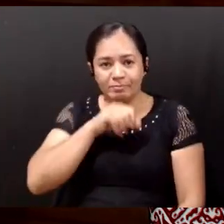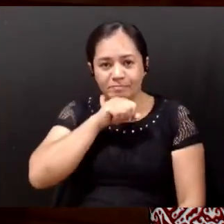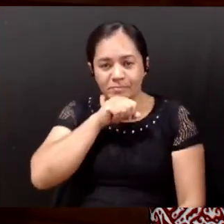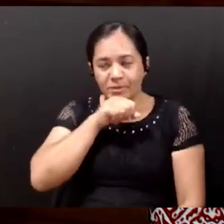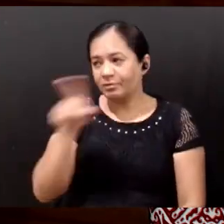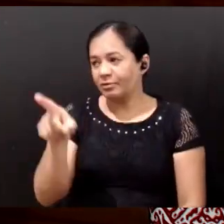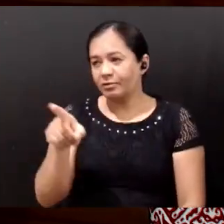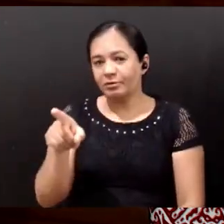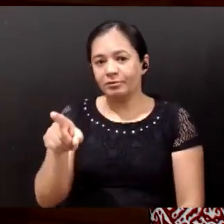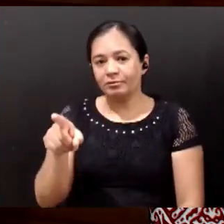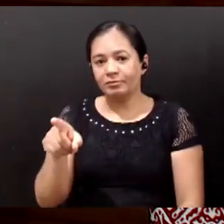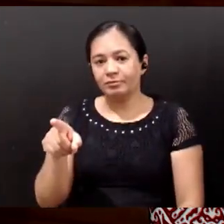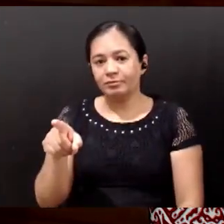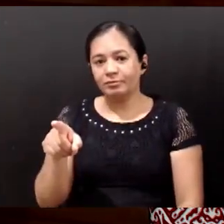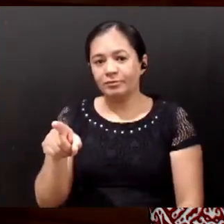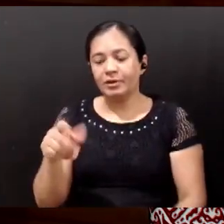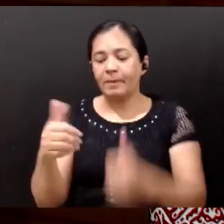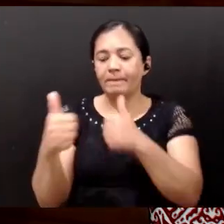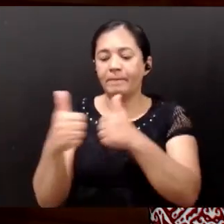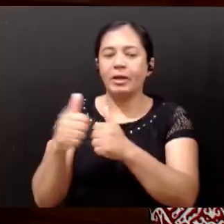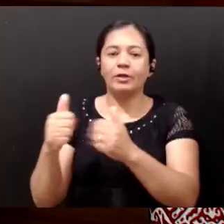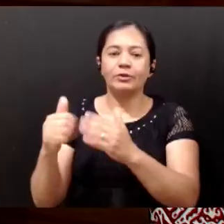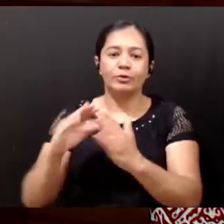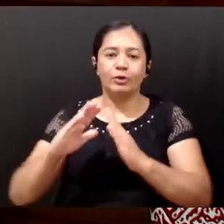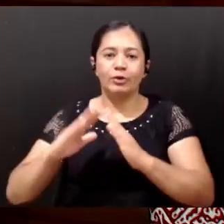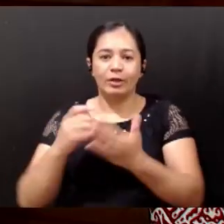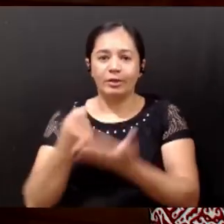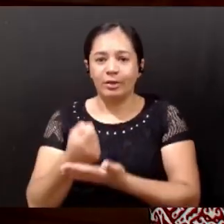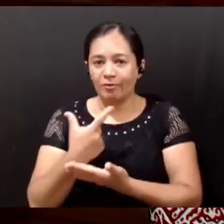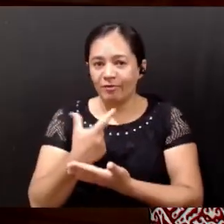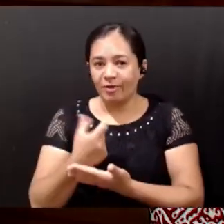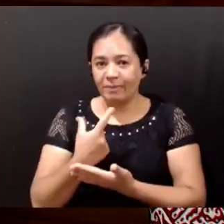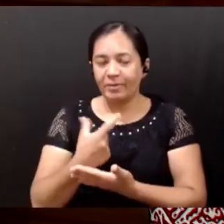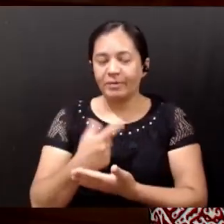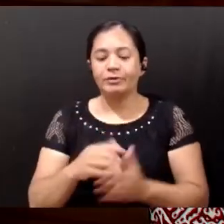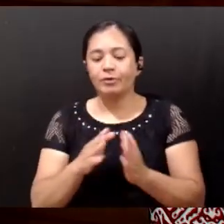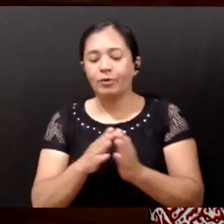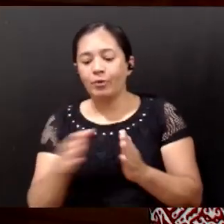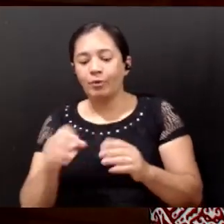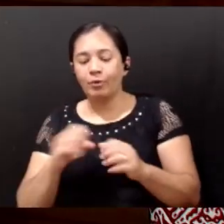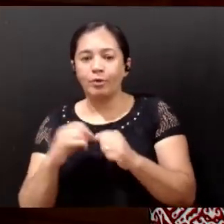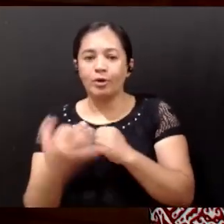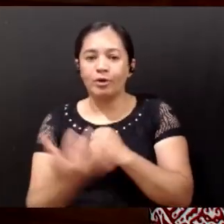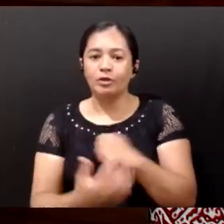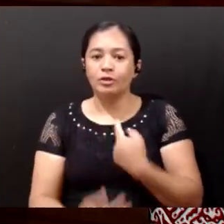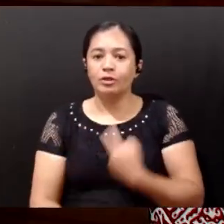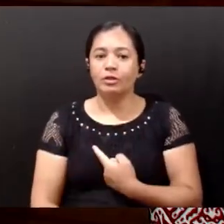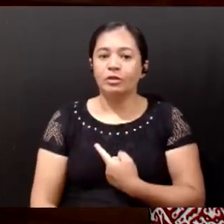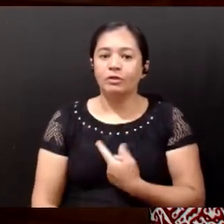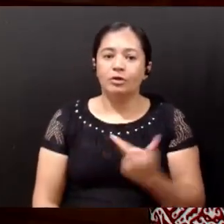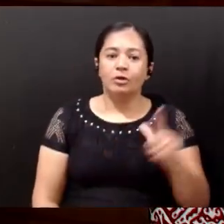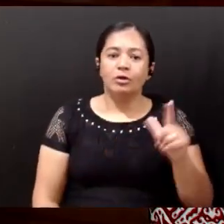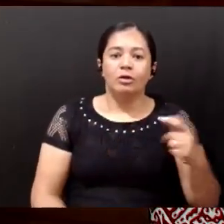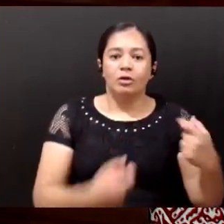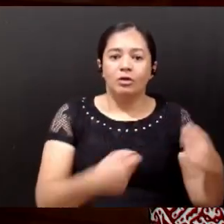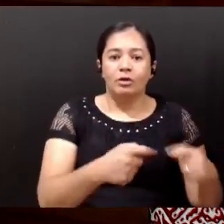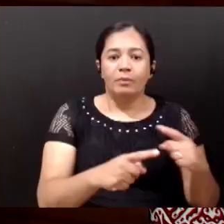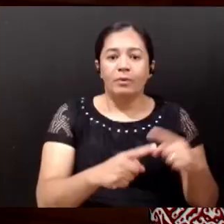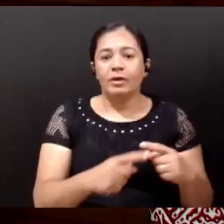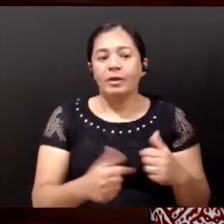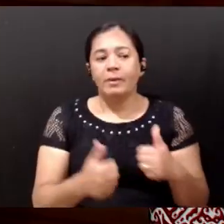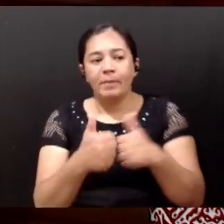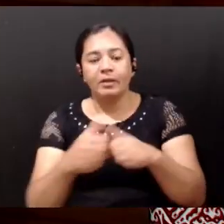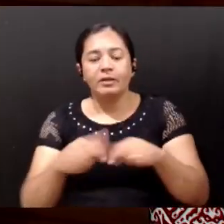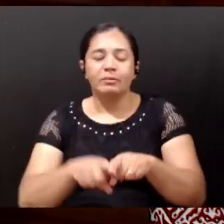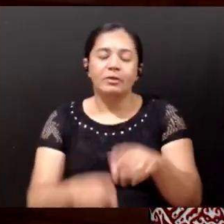uma farmácia. E aí na época da pandemia a gente viu outra necessidade, porque ali passavam moradores de ruas